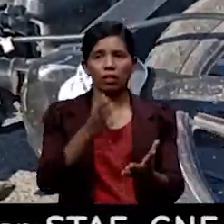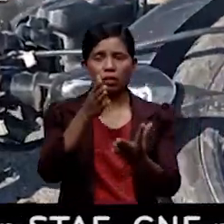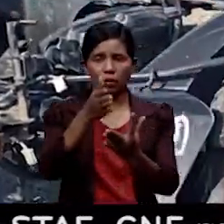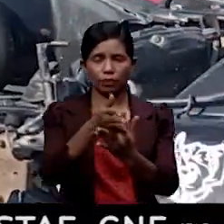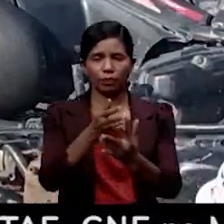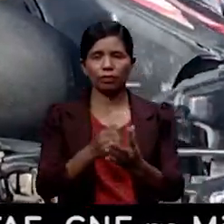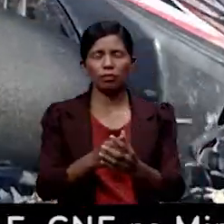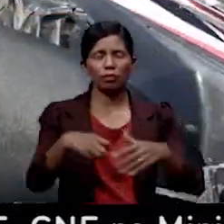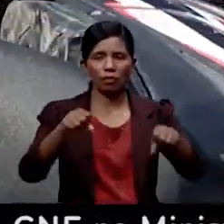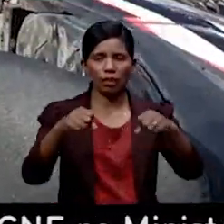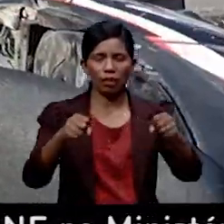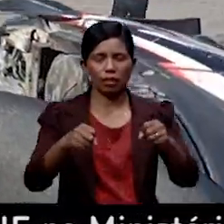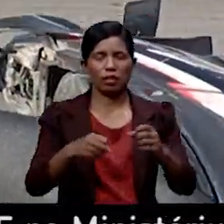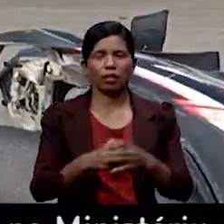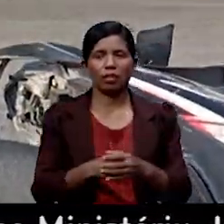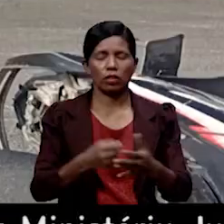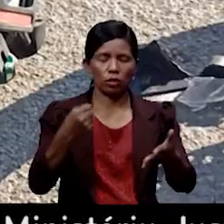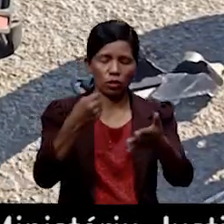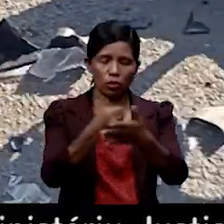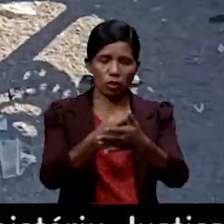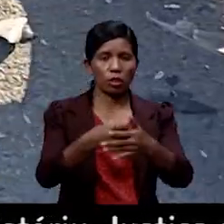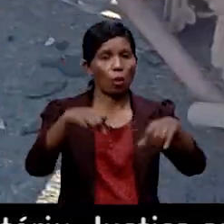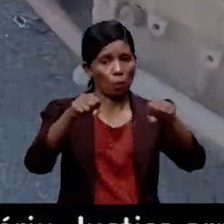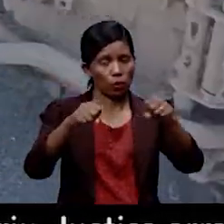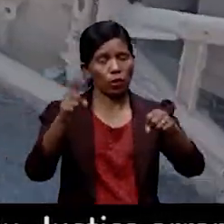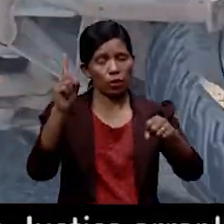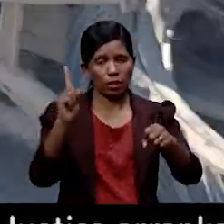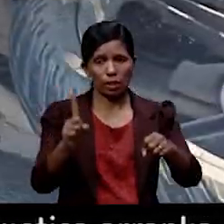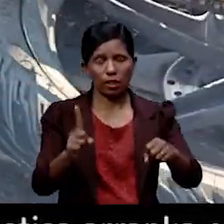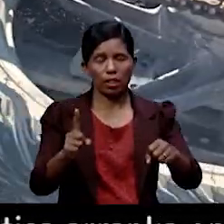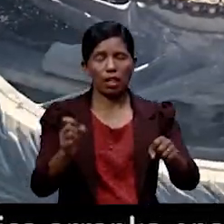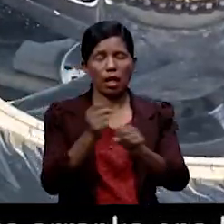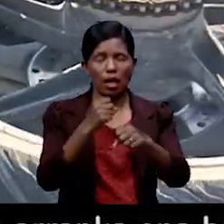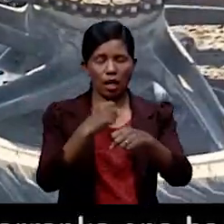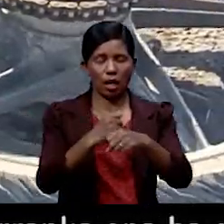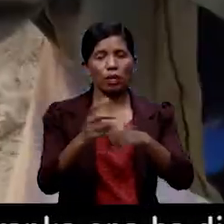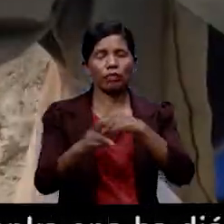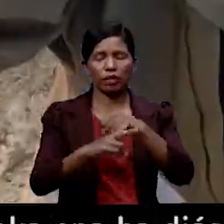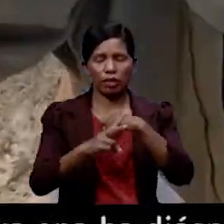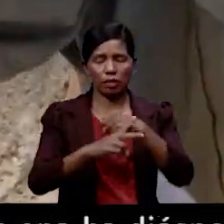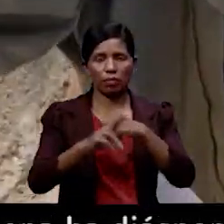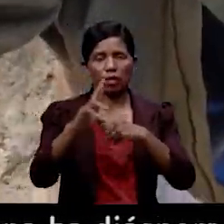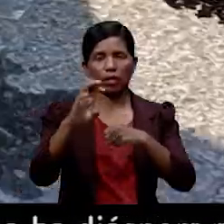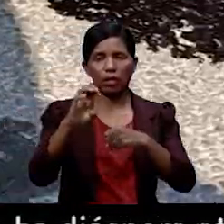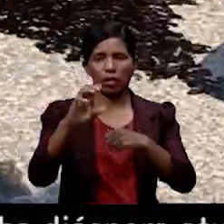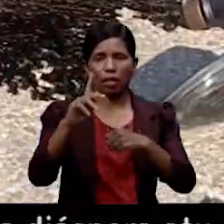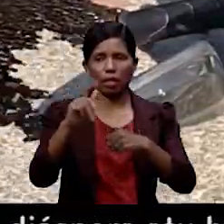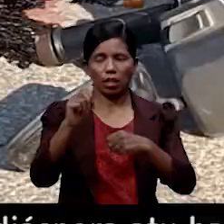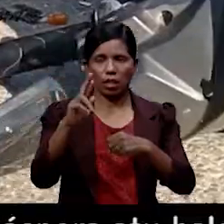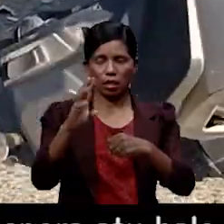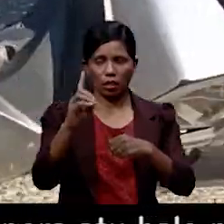fatuhada motorizada Supra X só que queras motorizada bit ho de resulta vítima Ricardo da Silva Gomes nia ain los